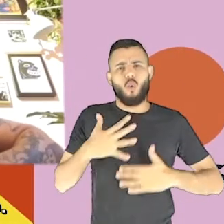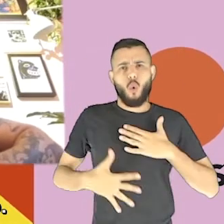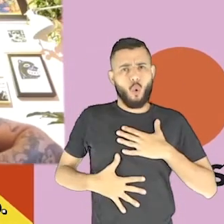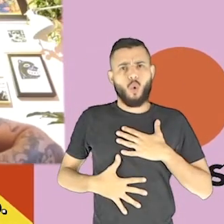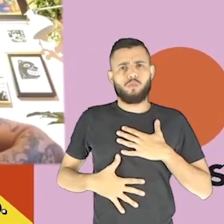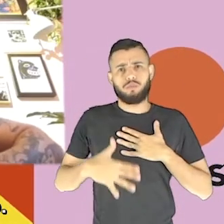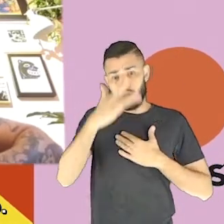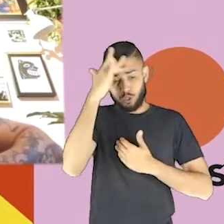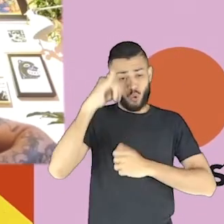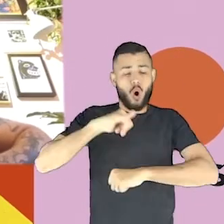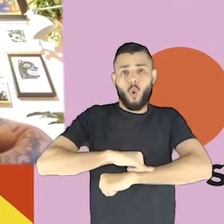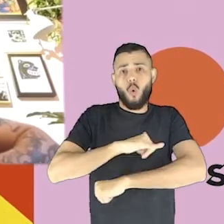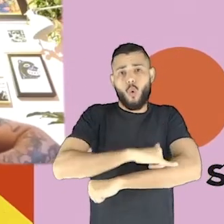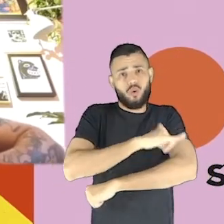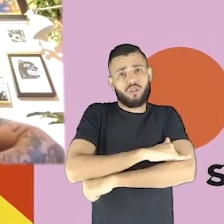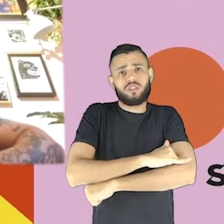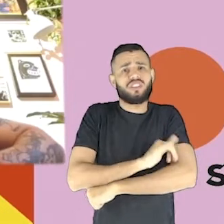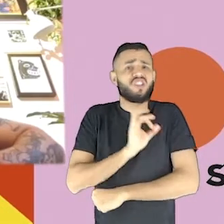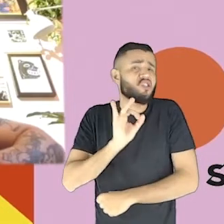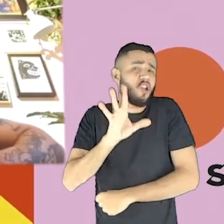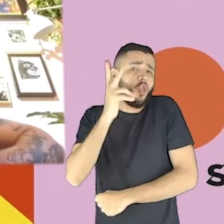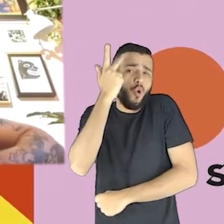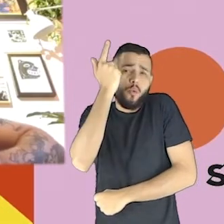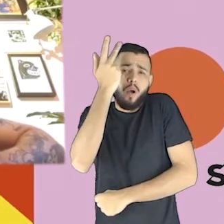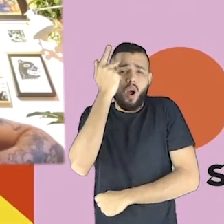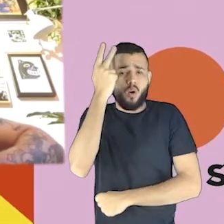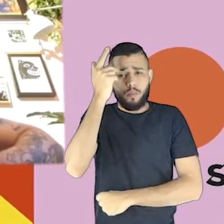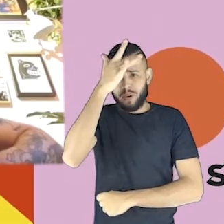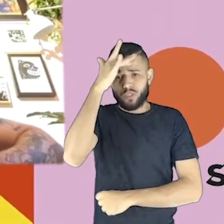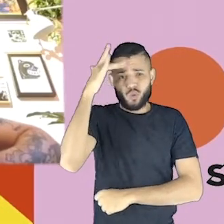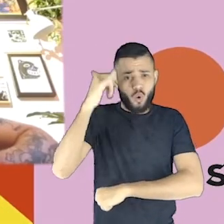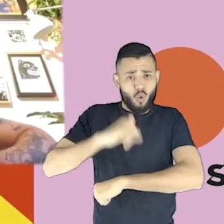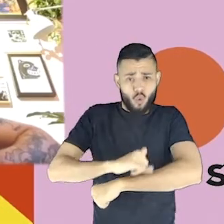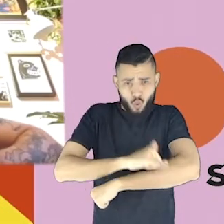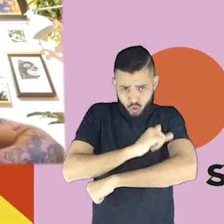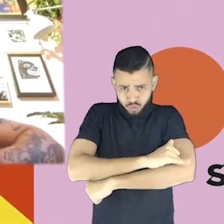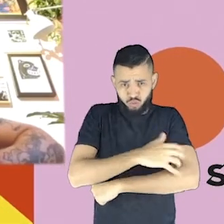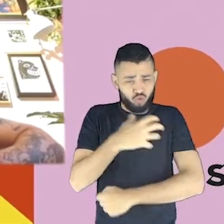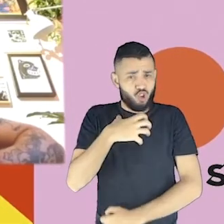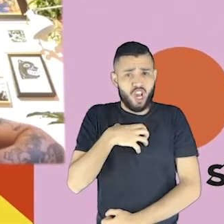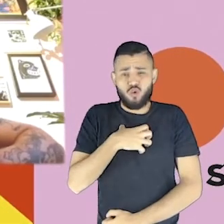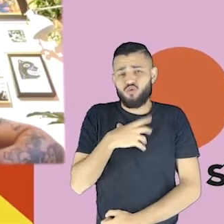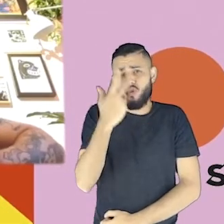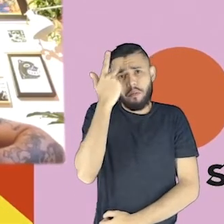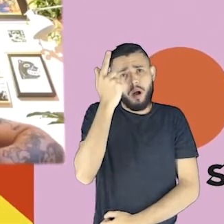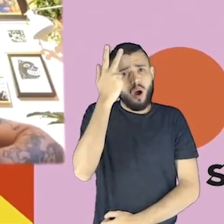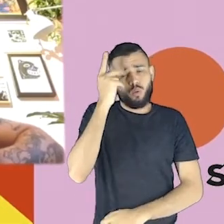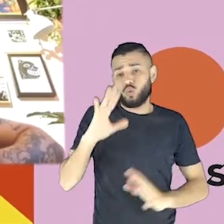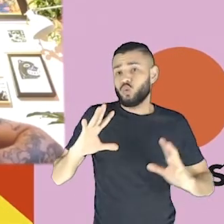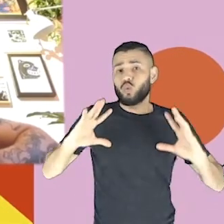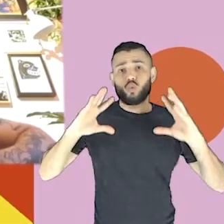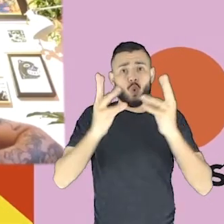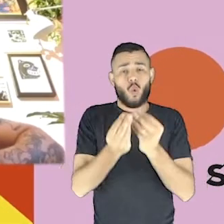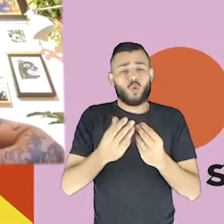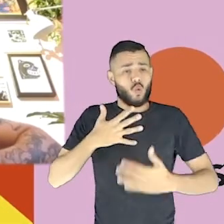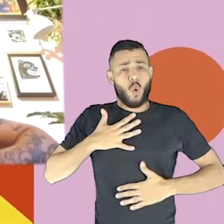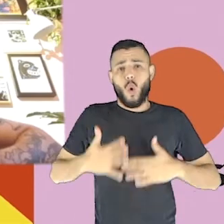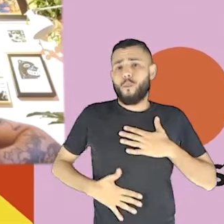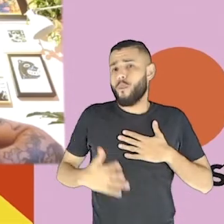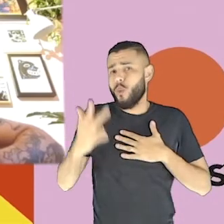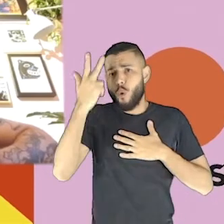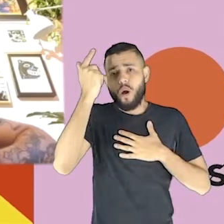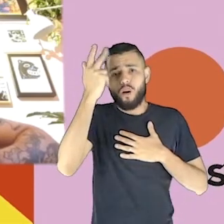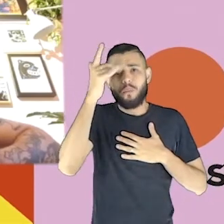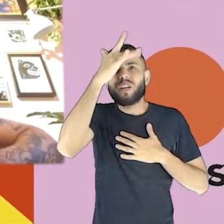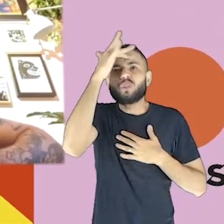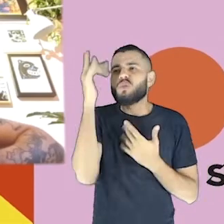despatologizar o corpo gordo. Né? Um corpo gordo é só um corpo gordo, gente, é uma pessoa gorda, é só uma forma. Né? Todos os corpos são plurais,